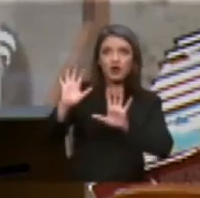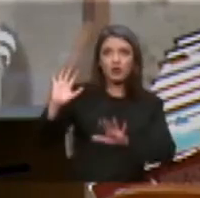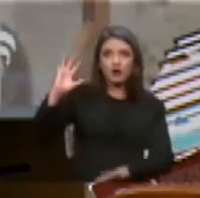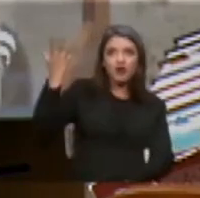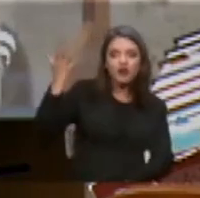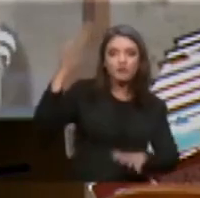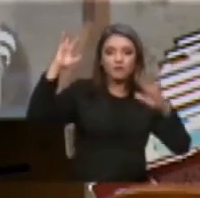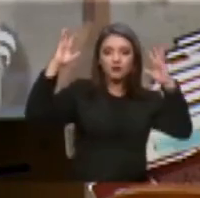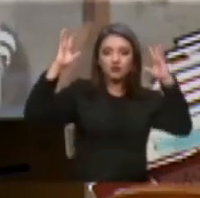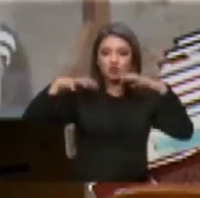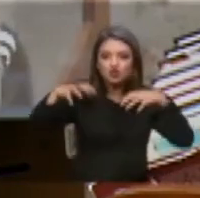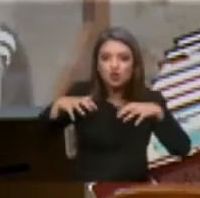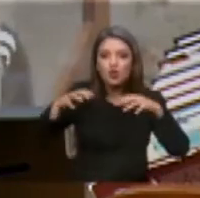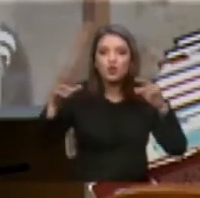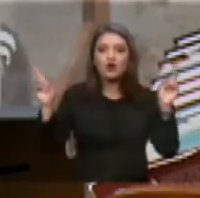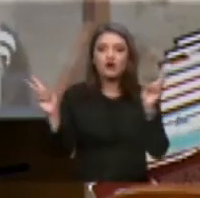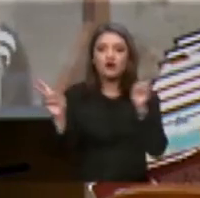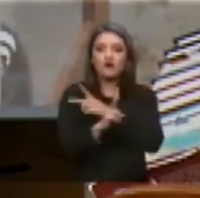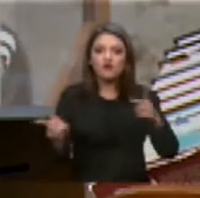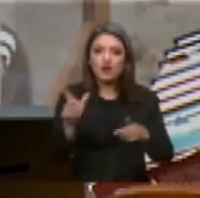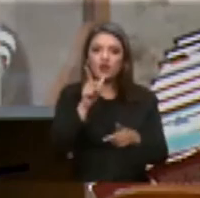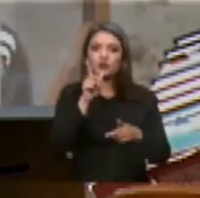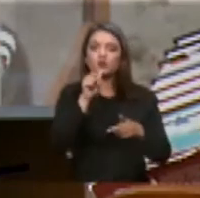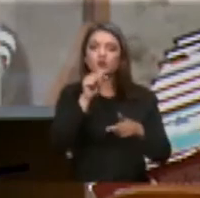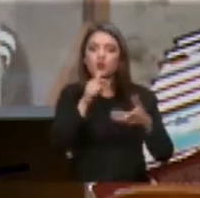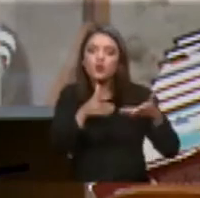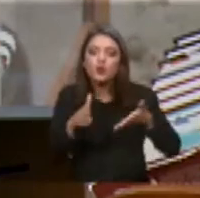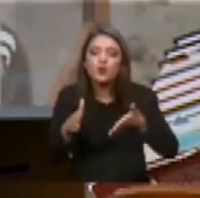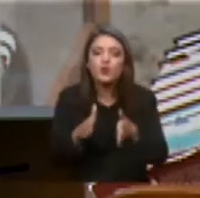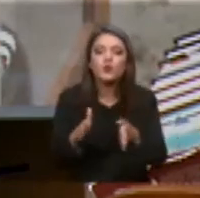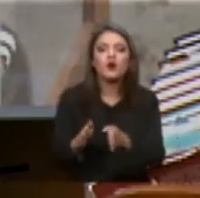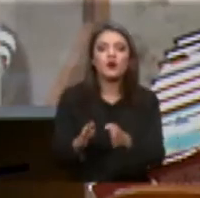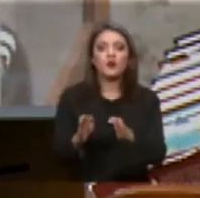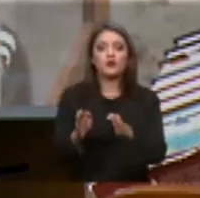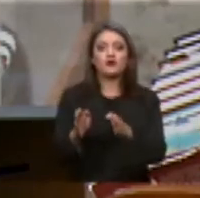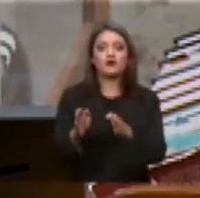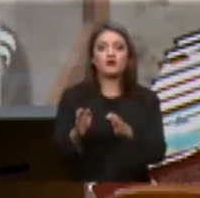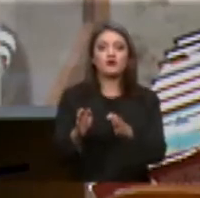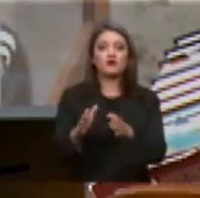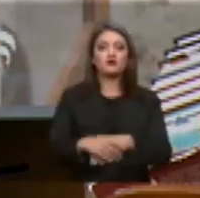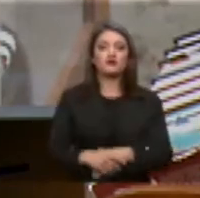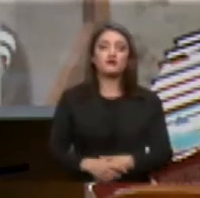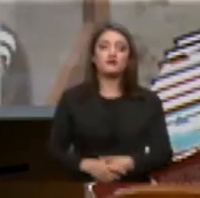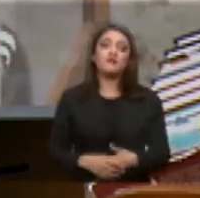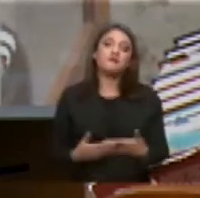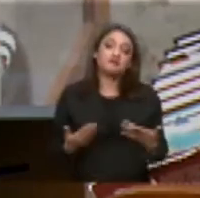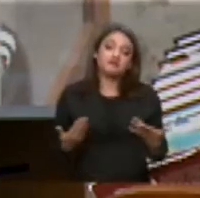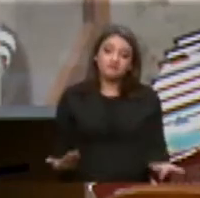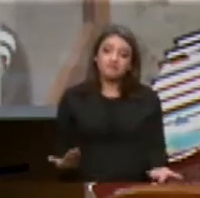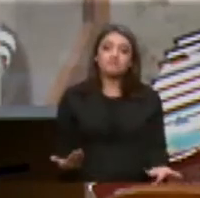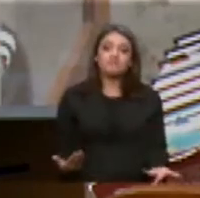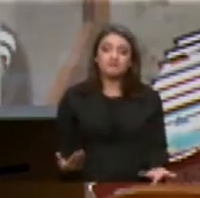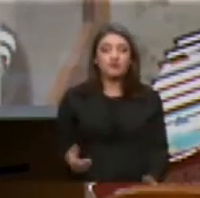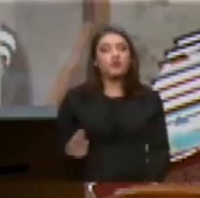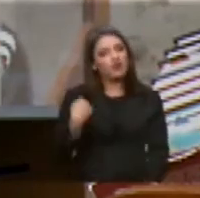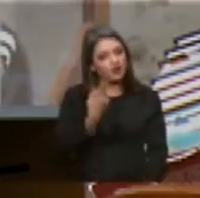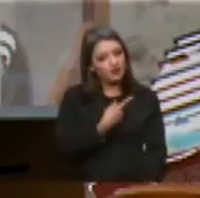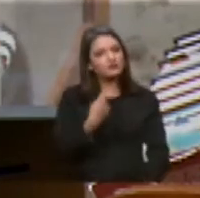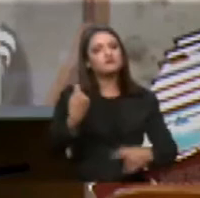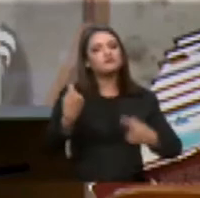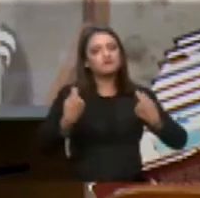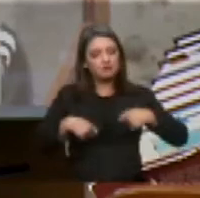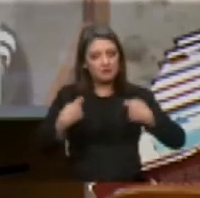ventos, as águas do rio, como dizia o cacique Seattle, nós também precisamos ter,